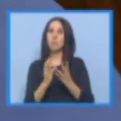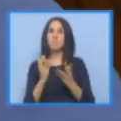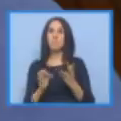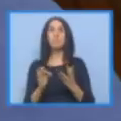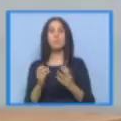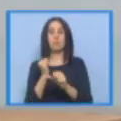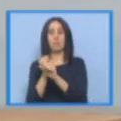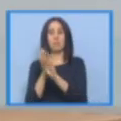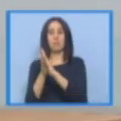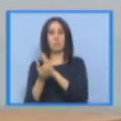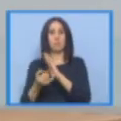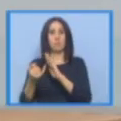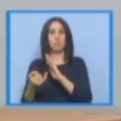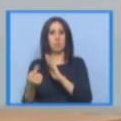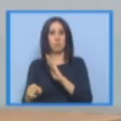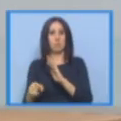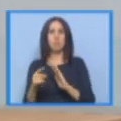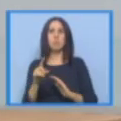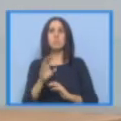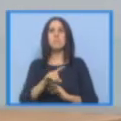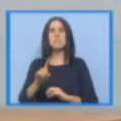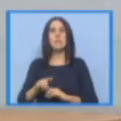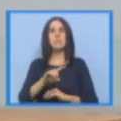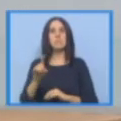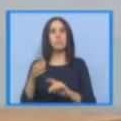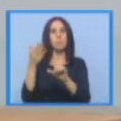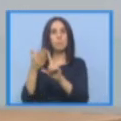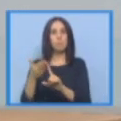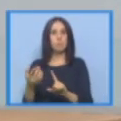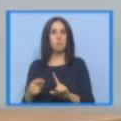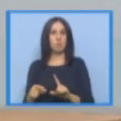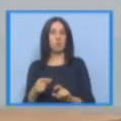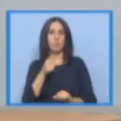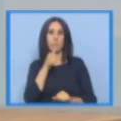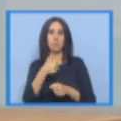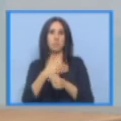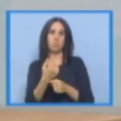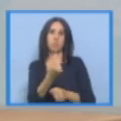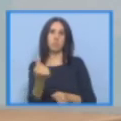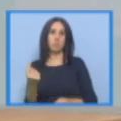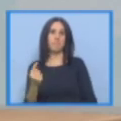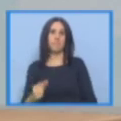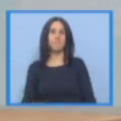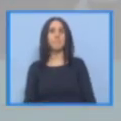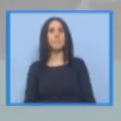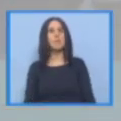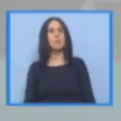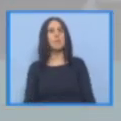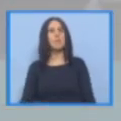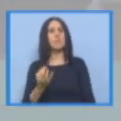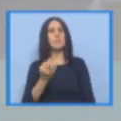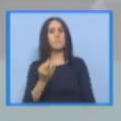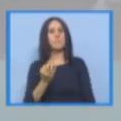matéria laboral depois há muitas questões particulares para setor a setor. De alguma